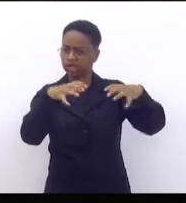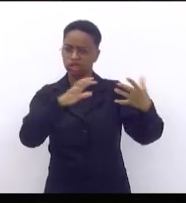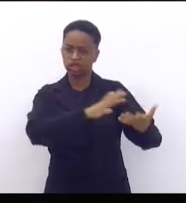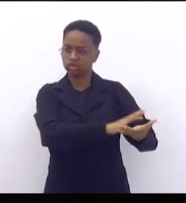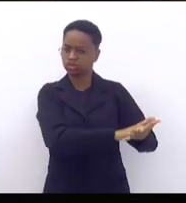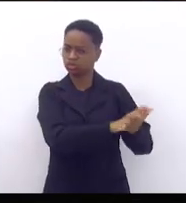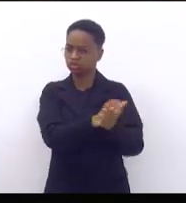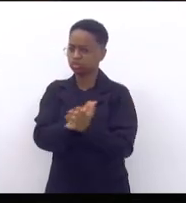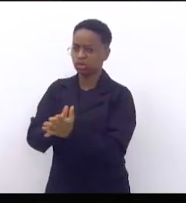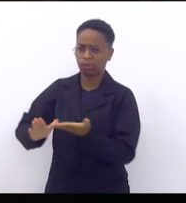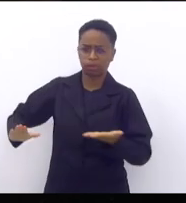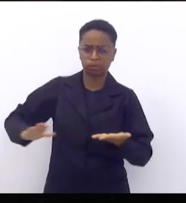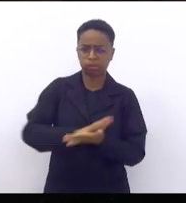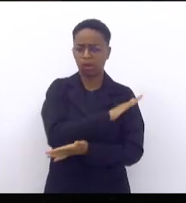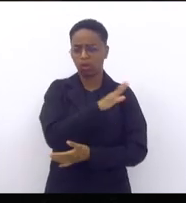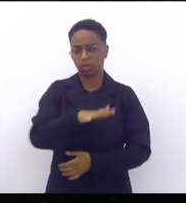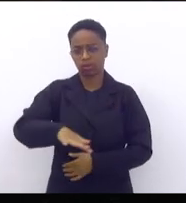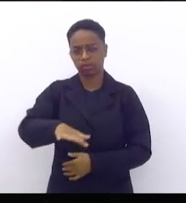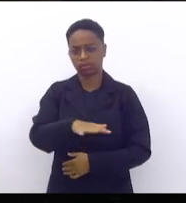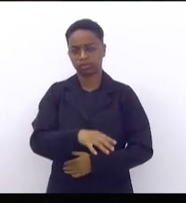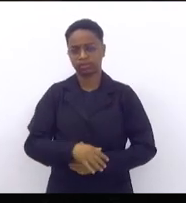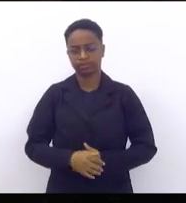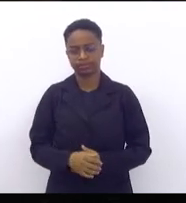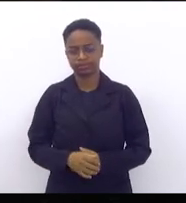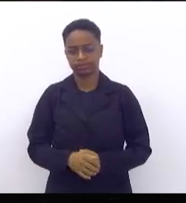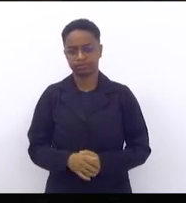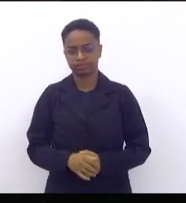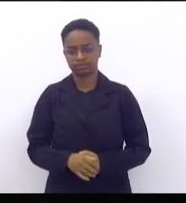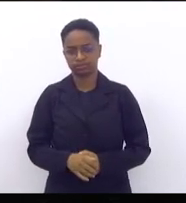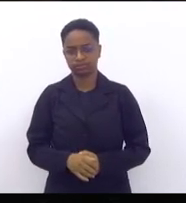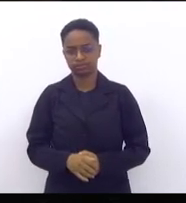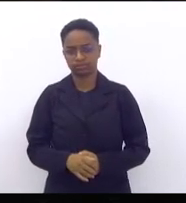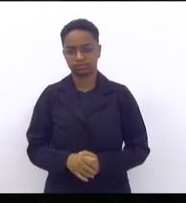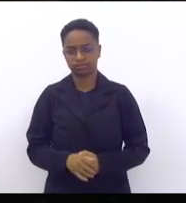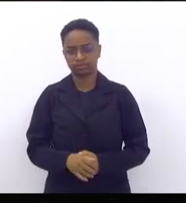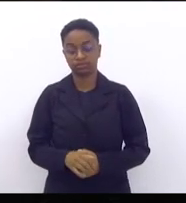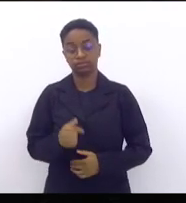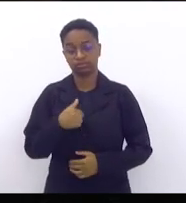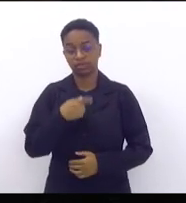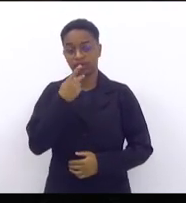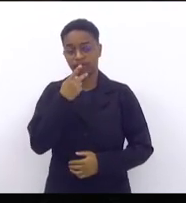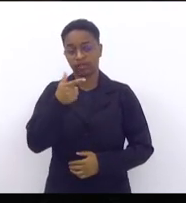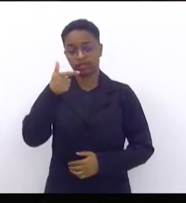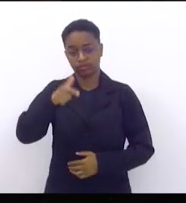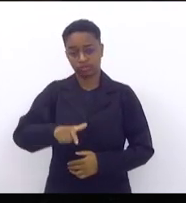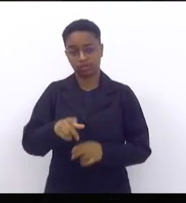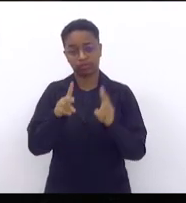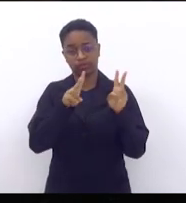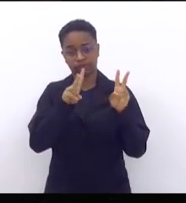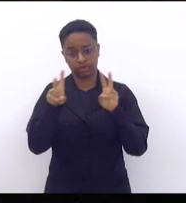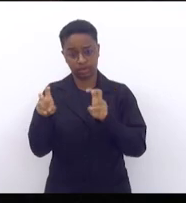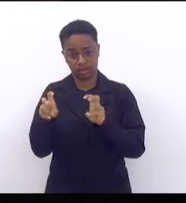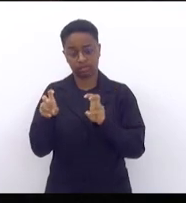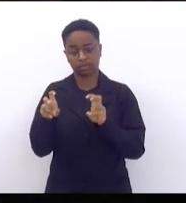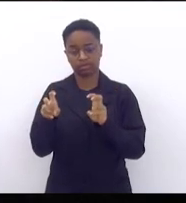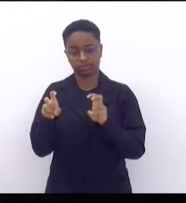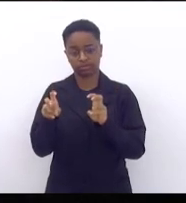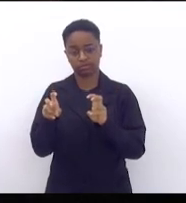destrói grande parte dessa área. Então, eu vou insistir nesse tema, porque volto a